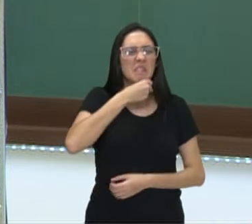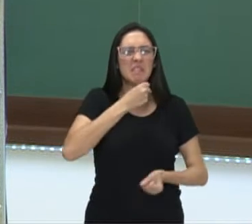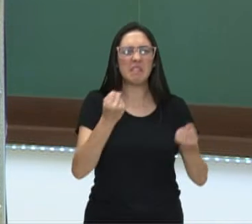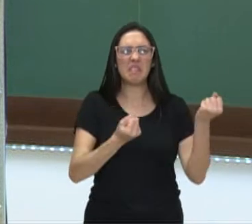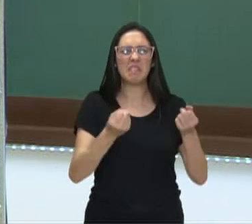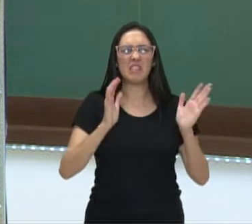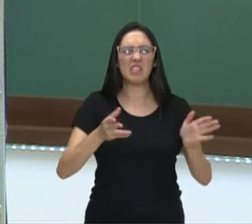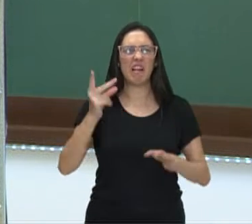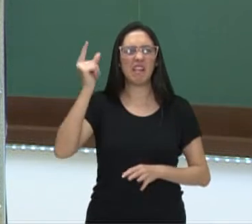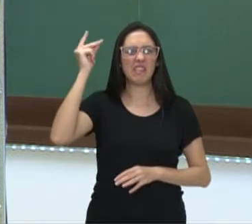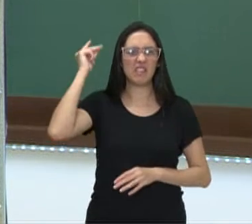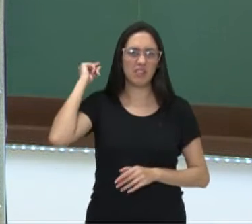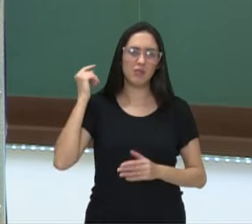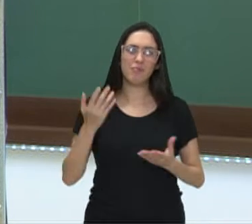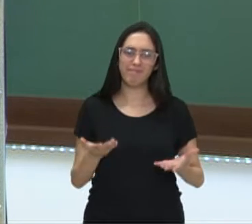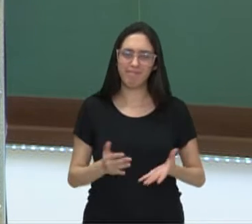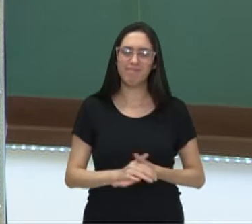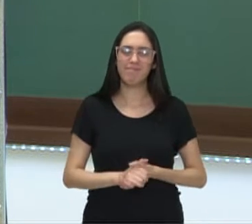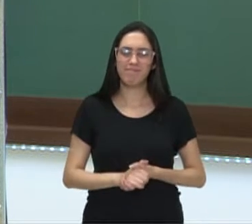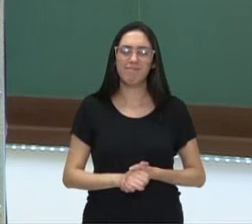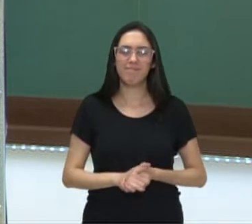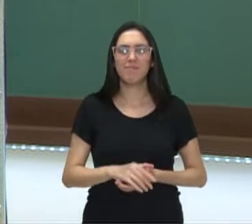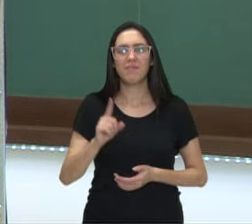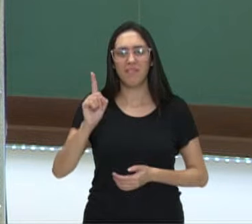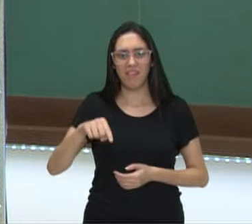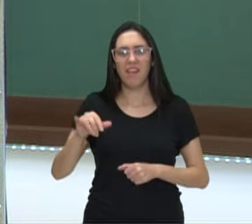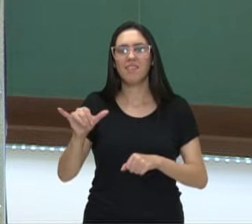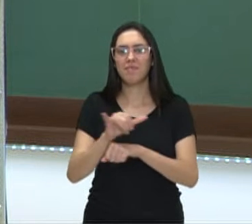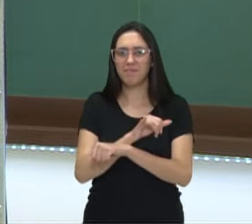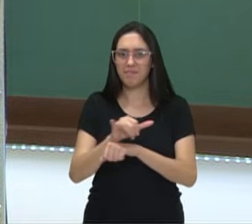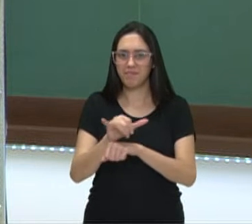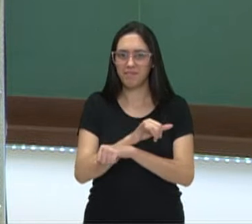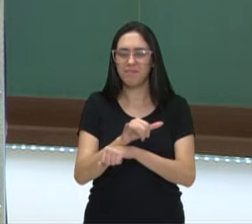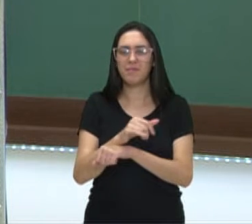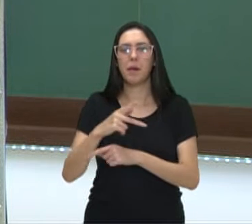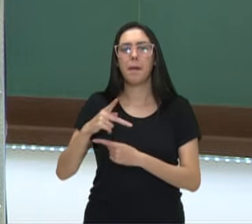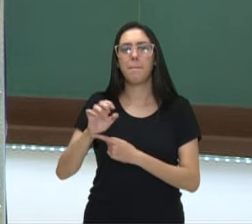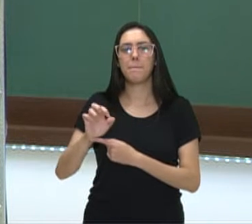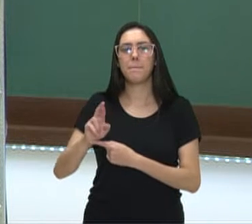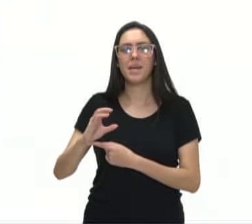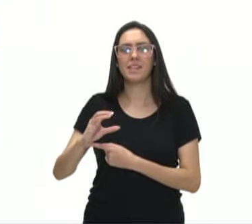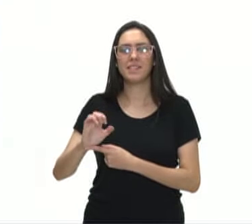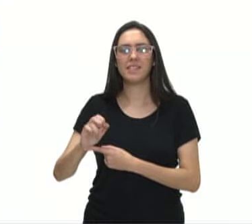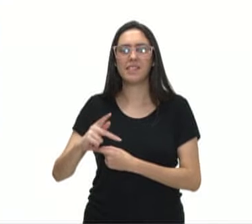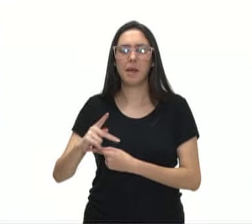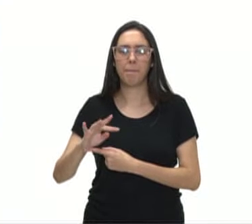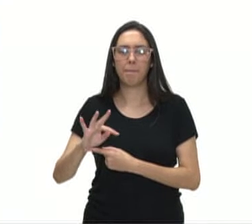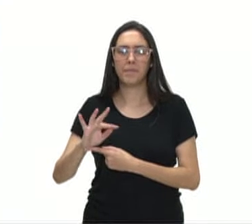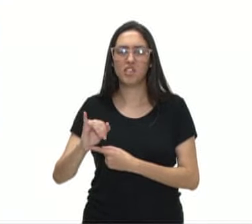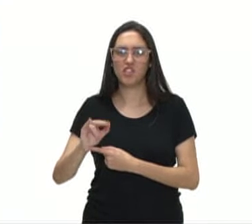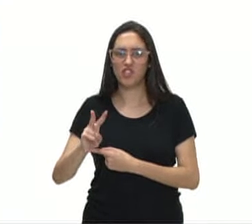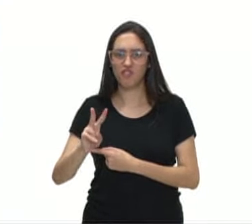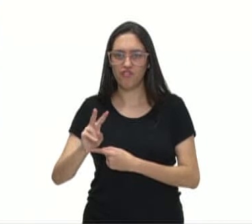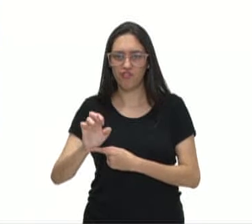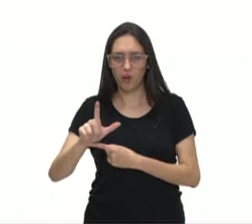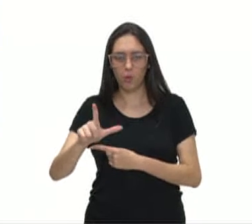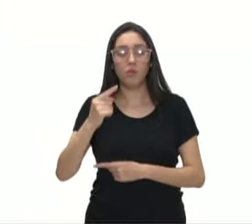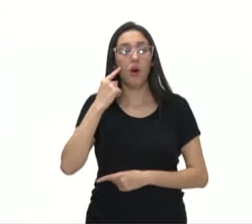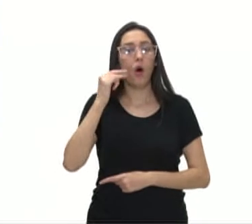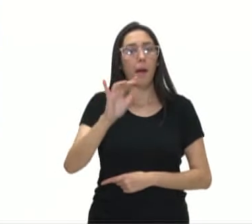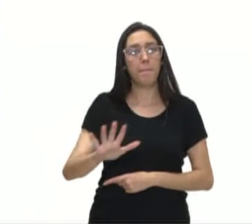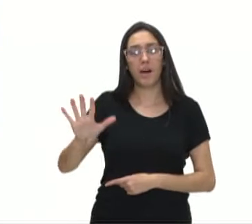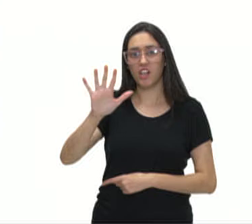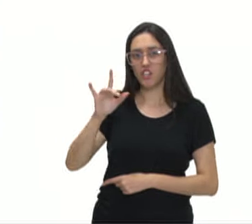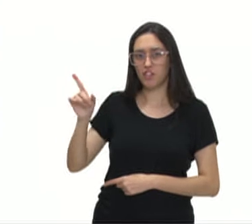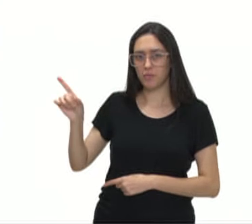um veículo antigo. Então essa é a ideia da obsolescência perceptiva. E olha essa imagem que está aparecendo na sua